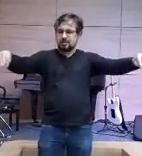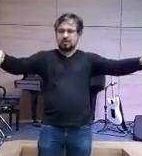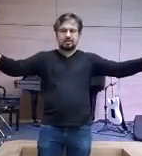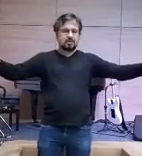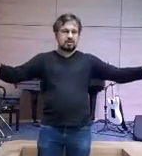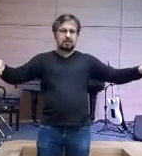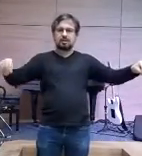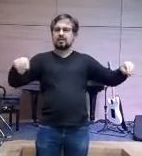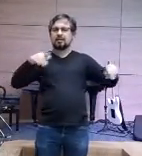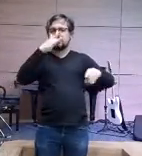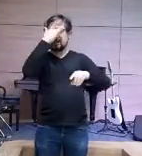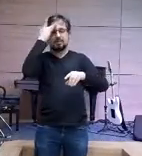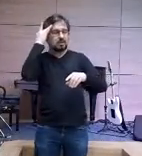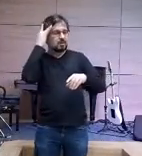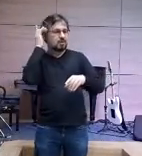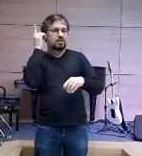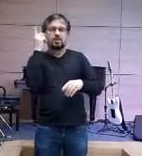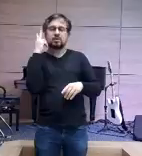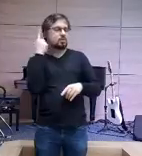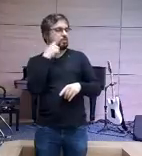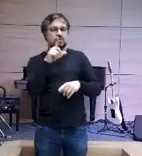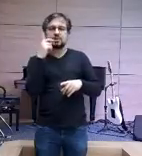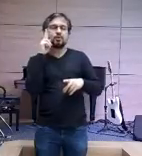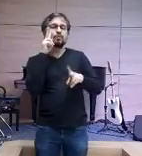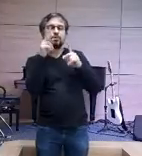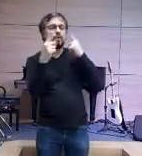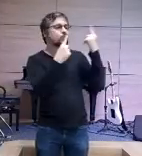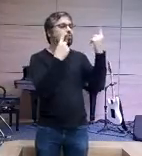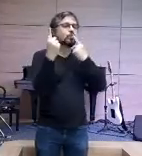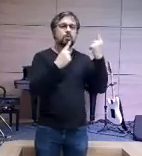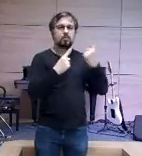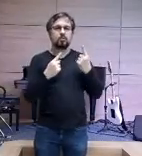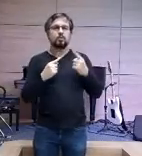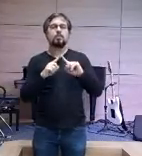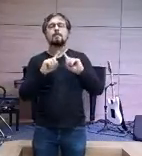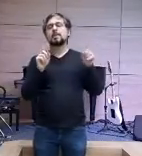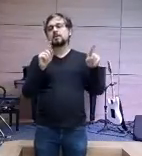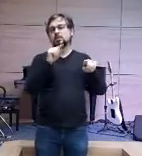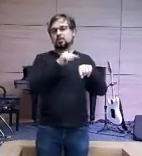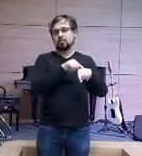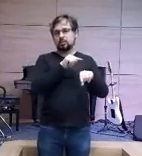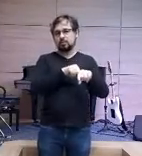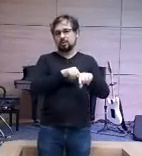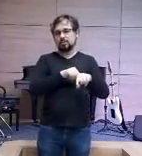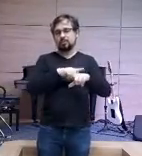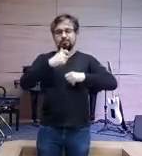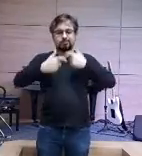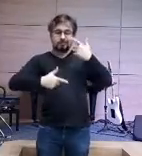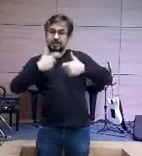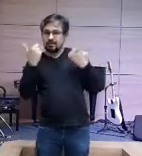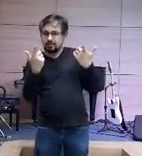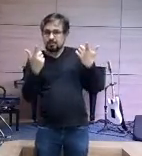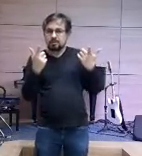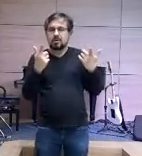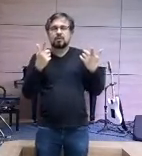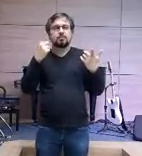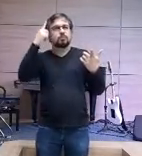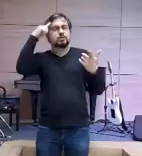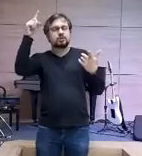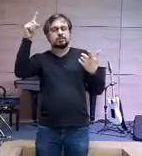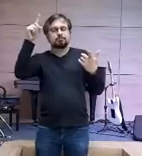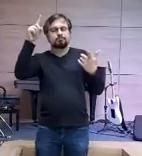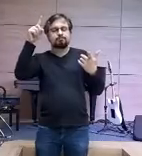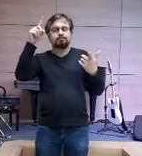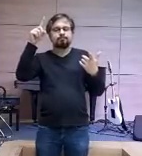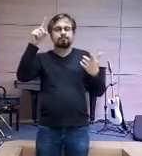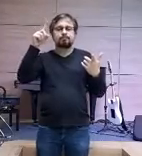que ninguém poderia até ver outra pessoa e nesse momento dessa guerra chegou o dia do Natal e quando